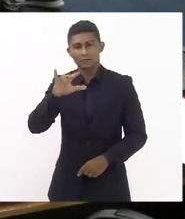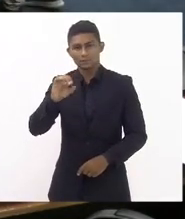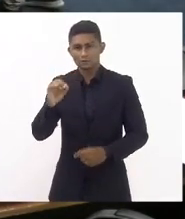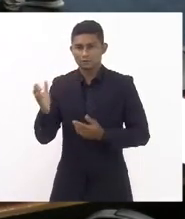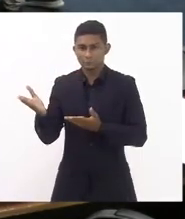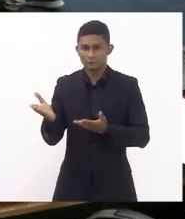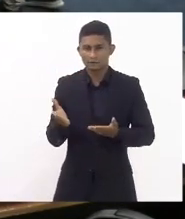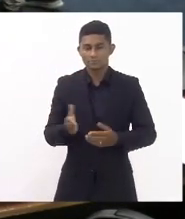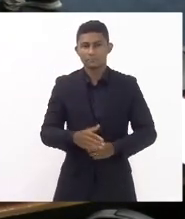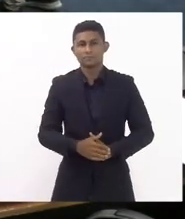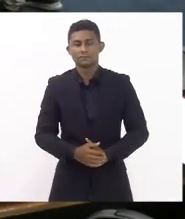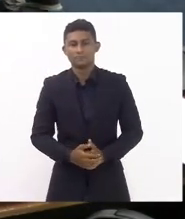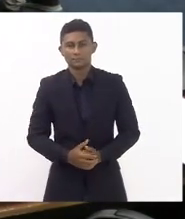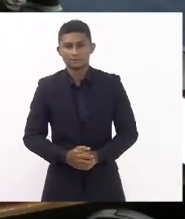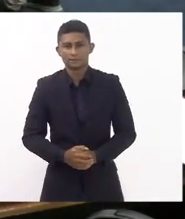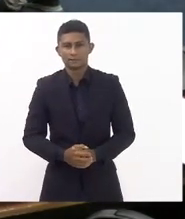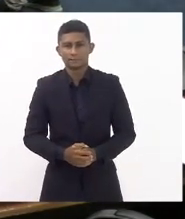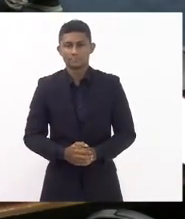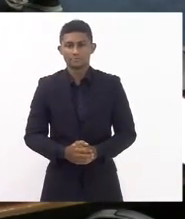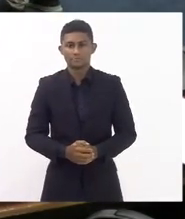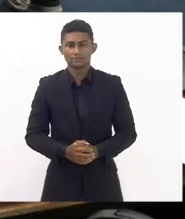É? Cadê?